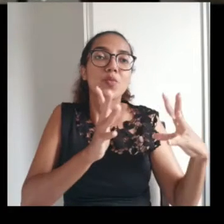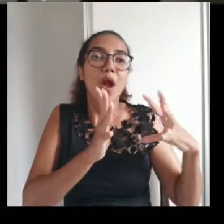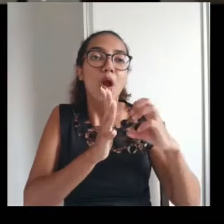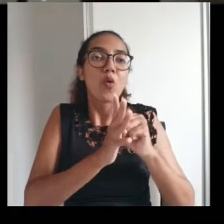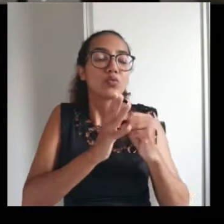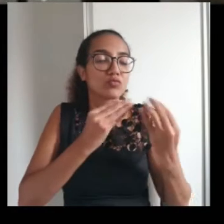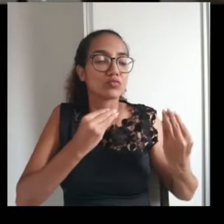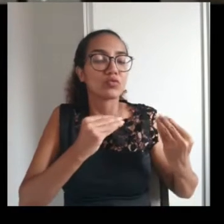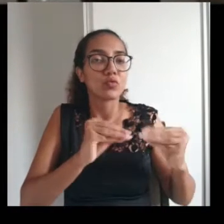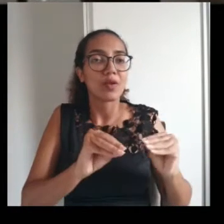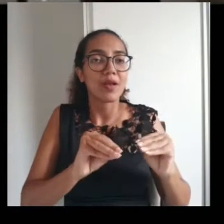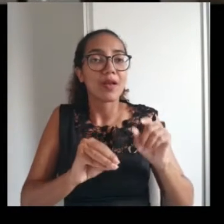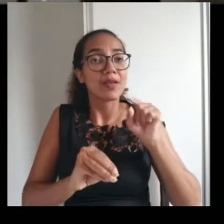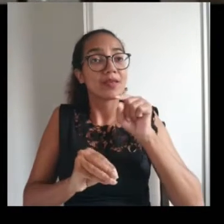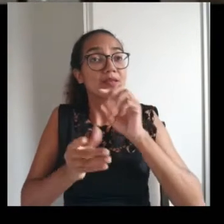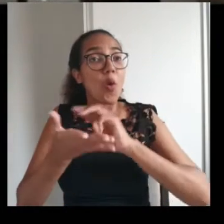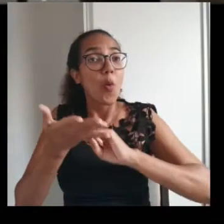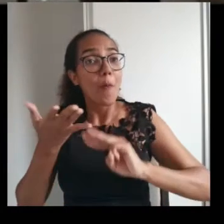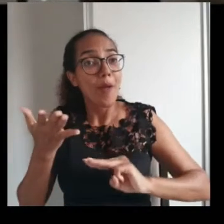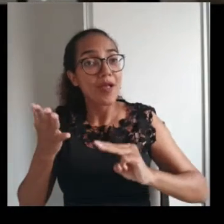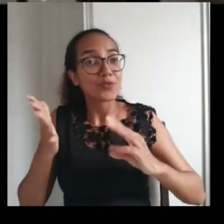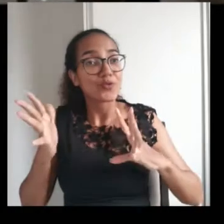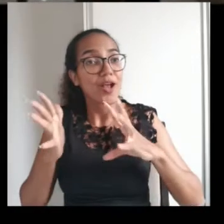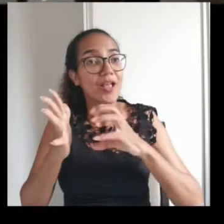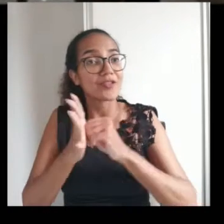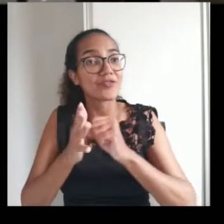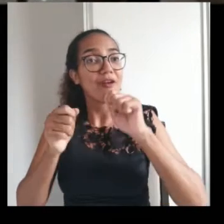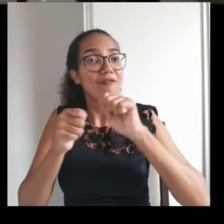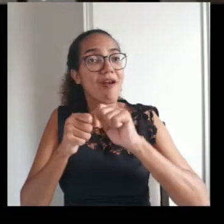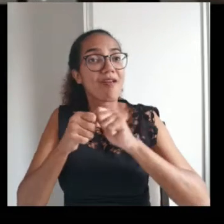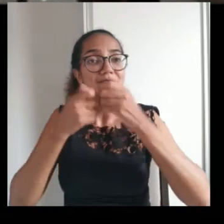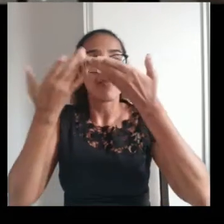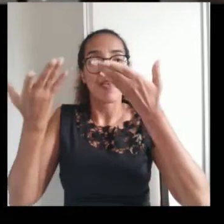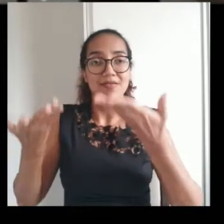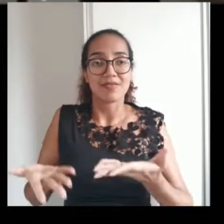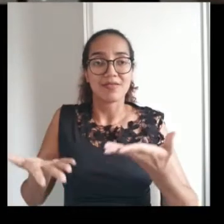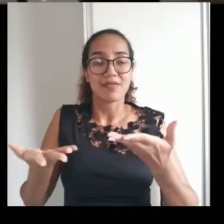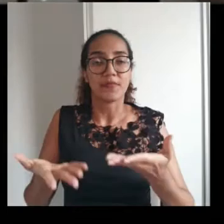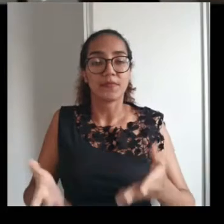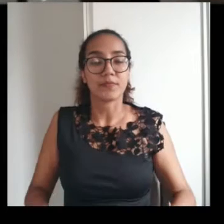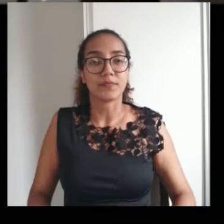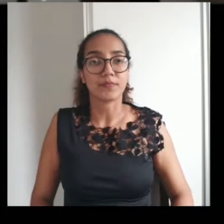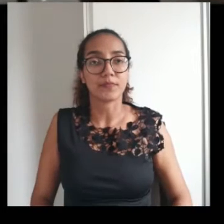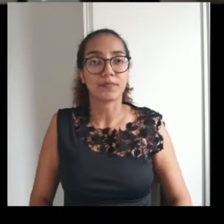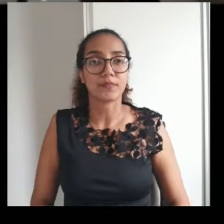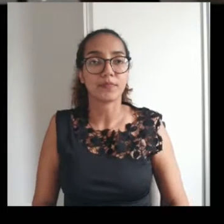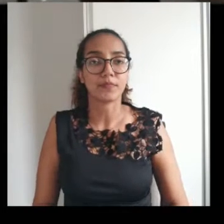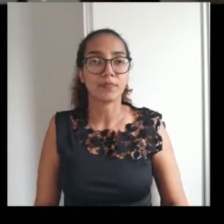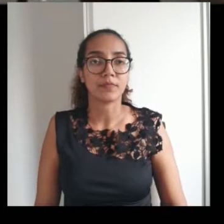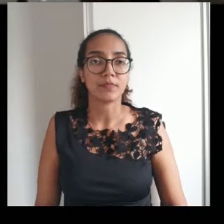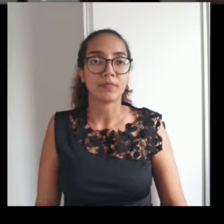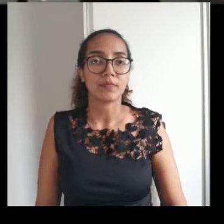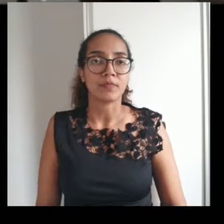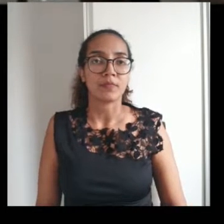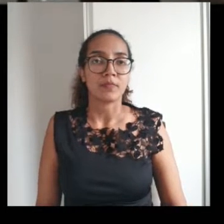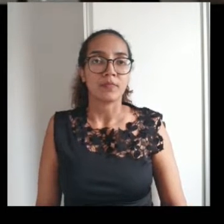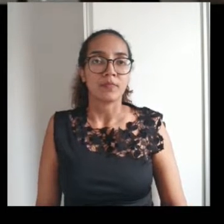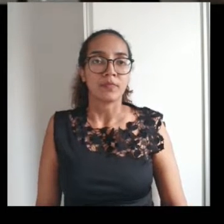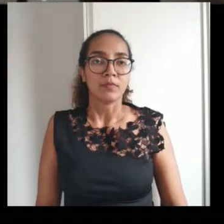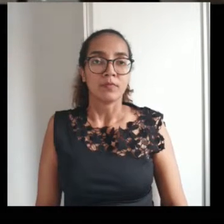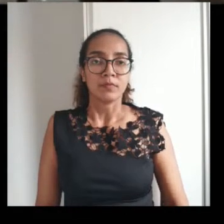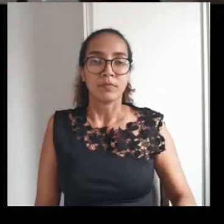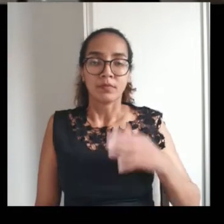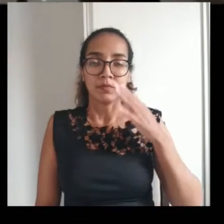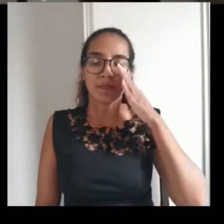exatamente o que o método cadastrar faz. Então, imagine que esse objeto aqui, né, quando eu chamar, invocar o